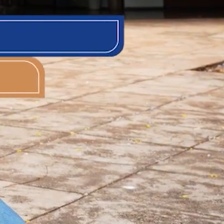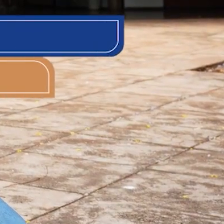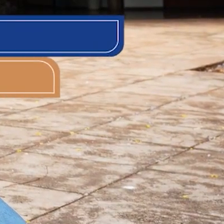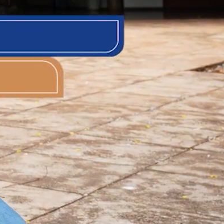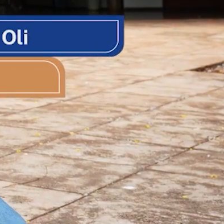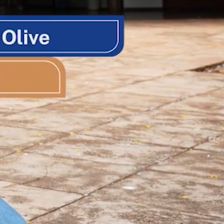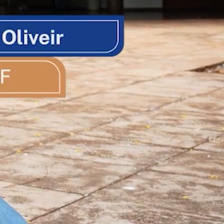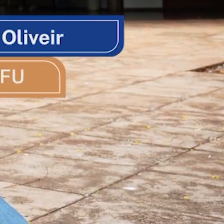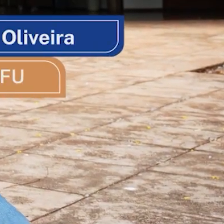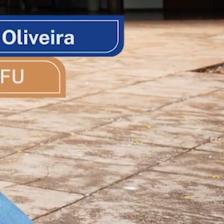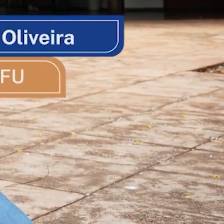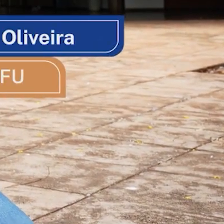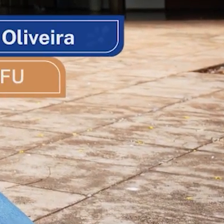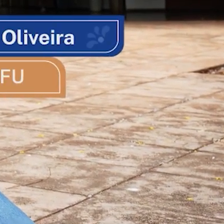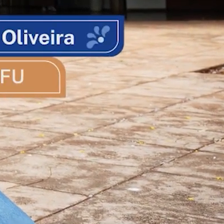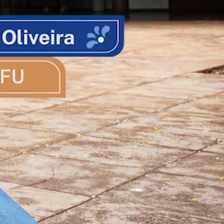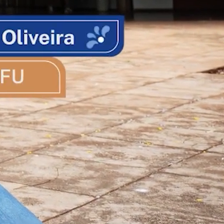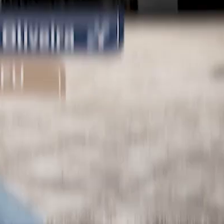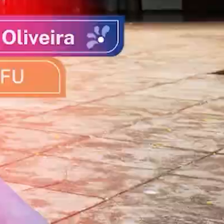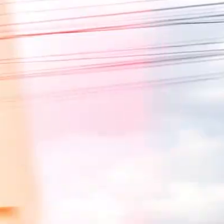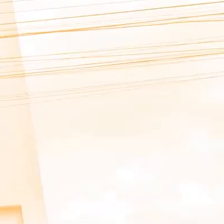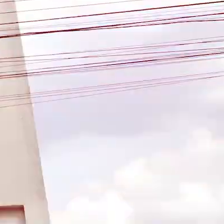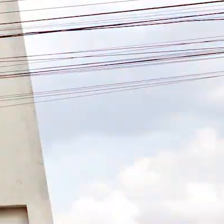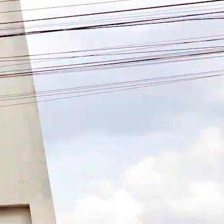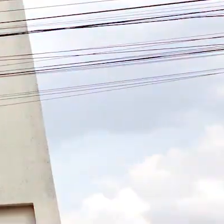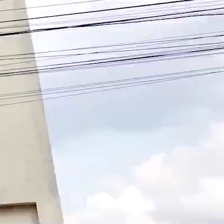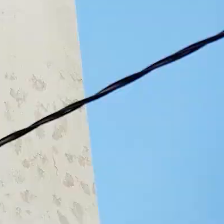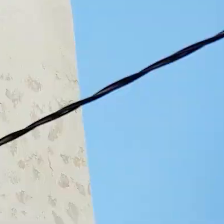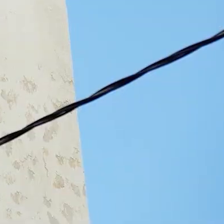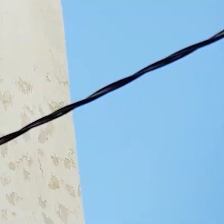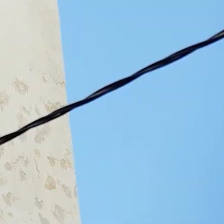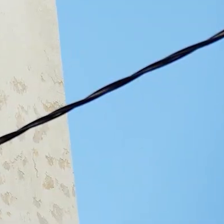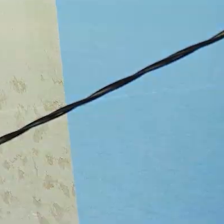Uma universidade é feita de pessoas.